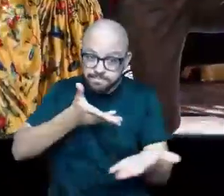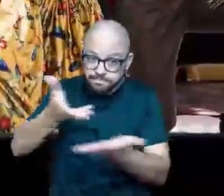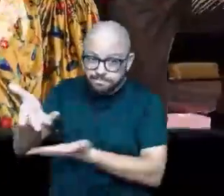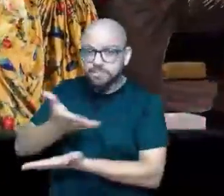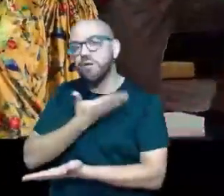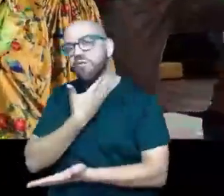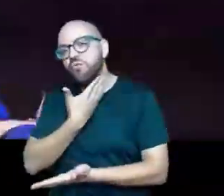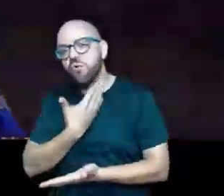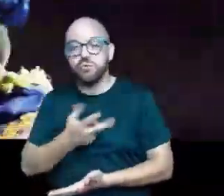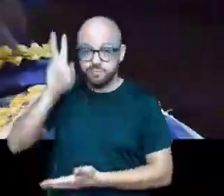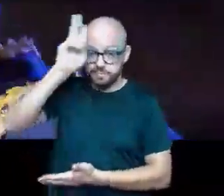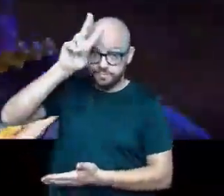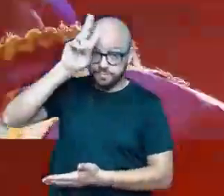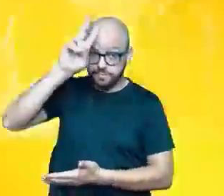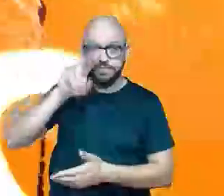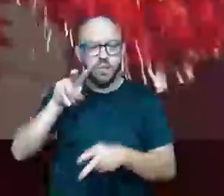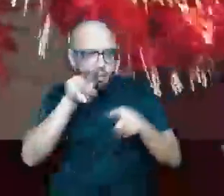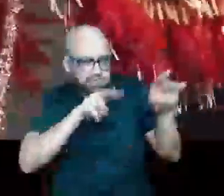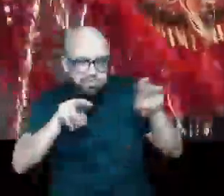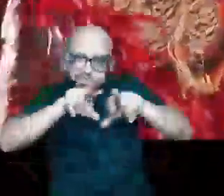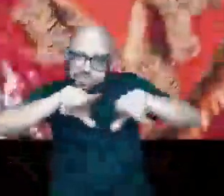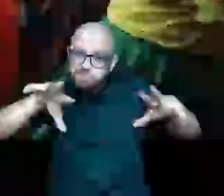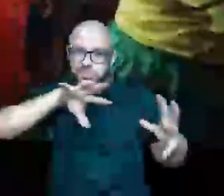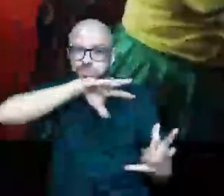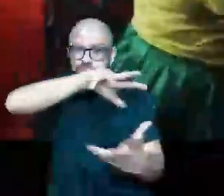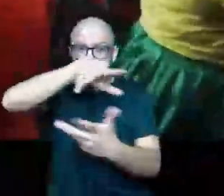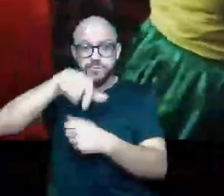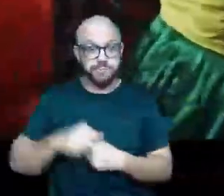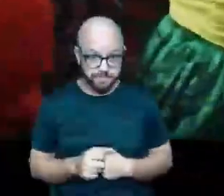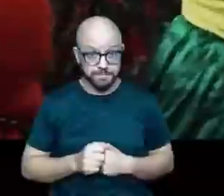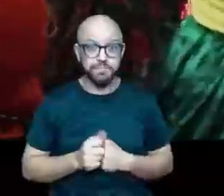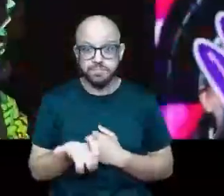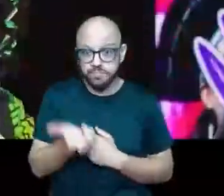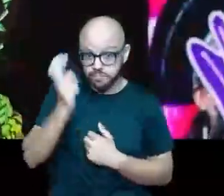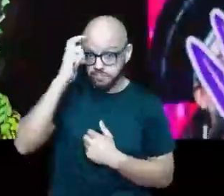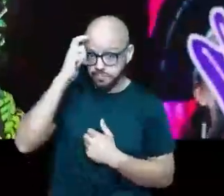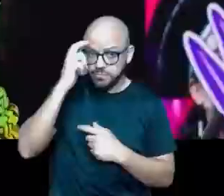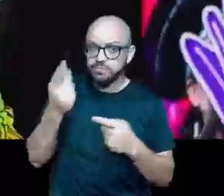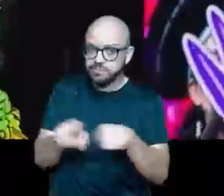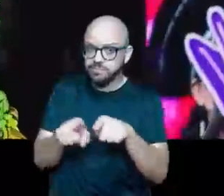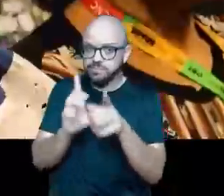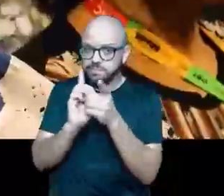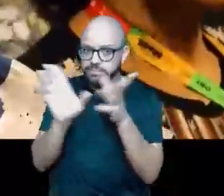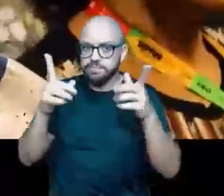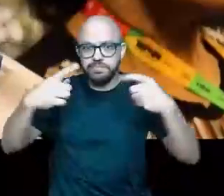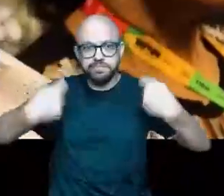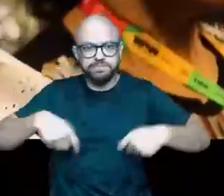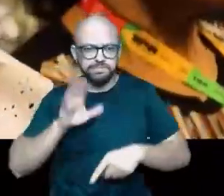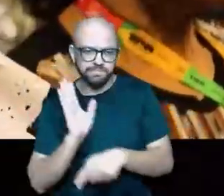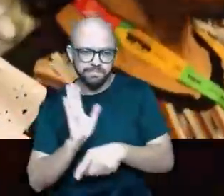permite a convivência de diferentes vozes, histórias e visões de mundo. E por isso a cultura, tal